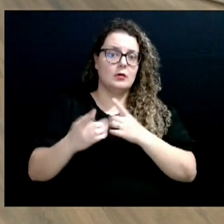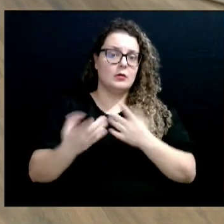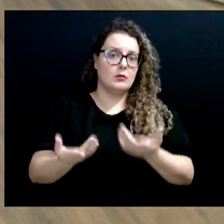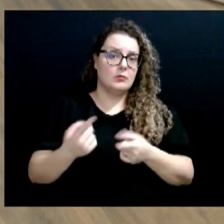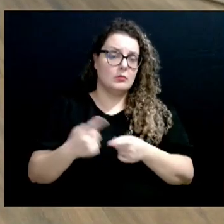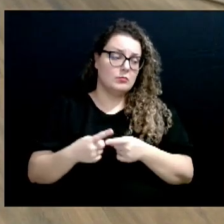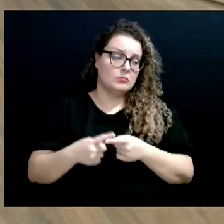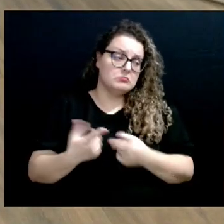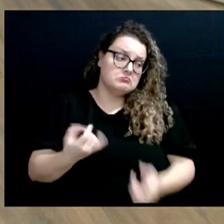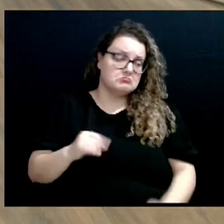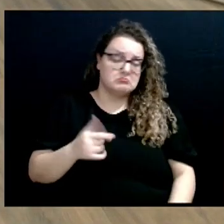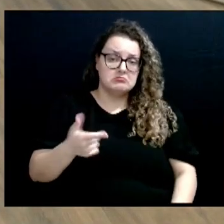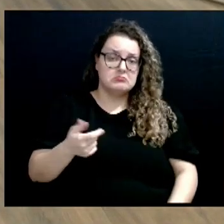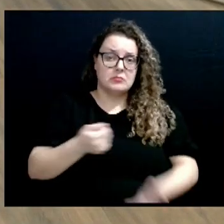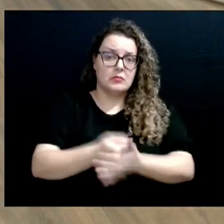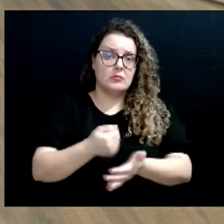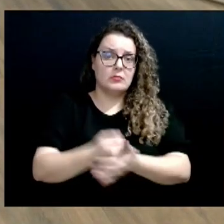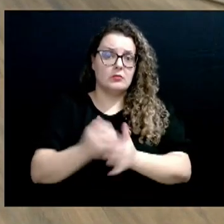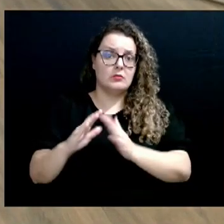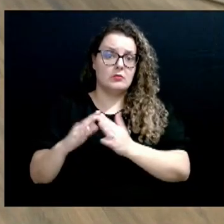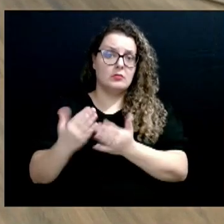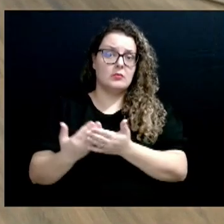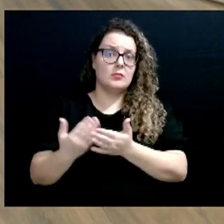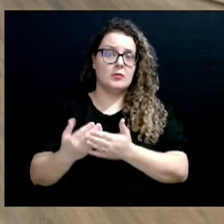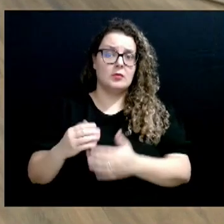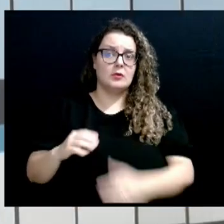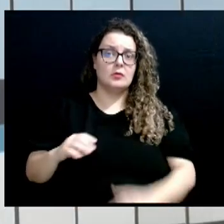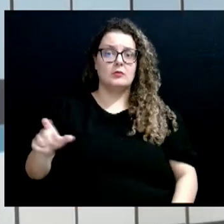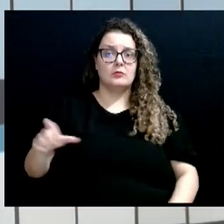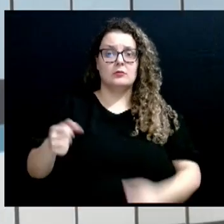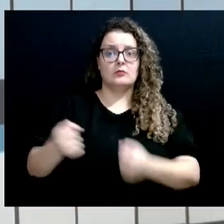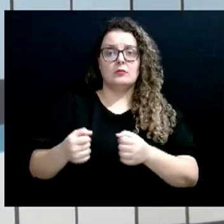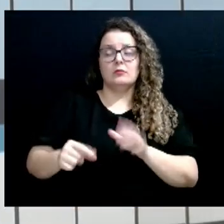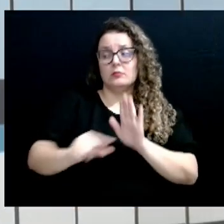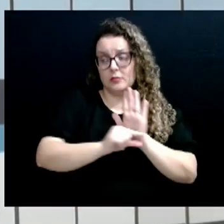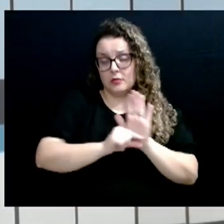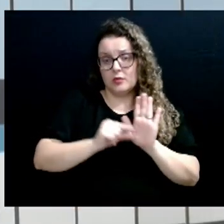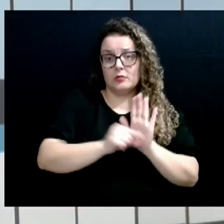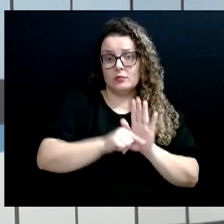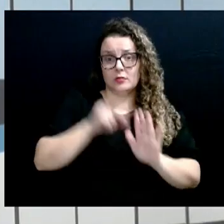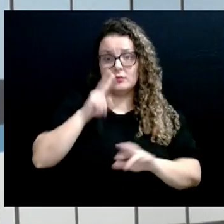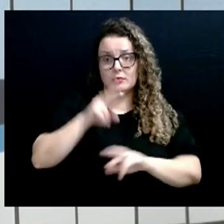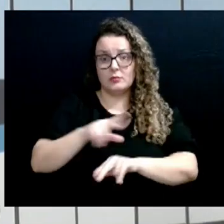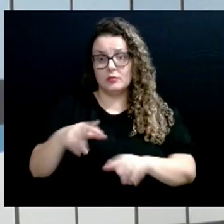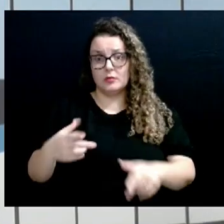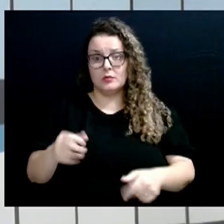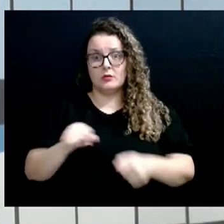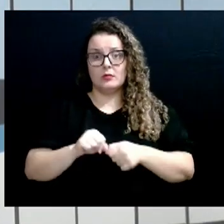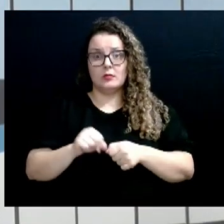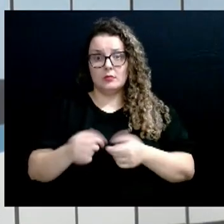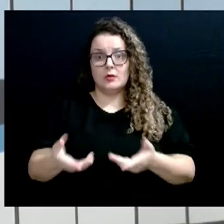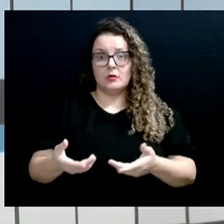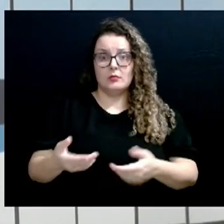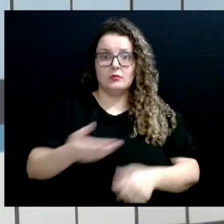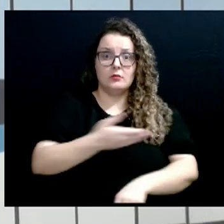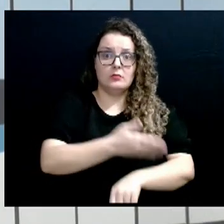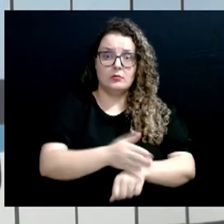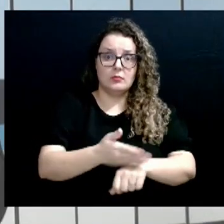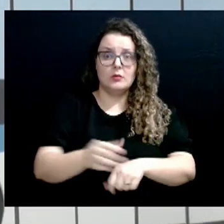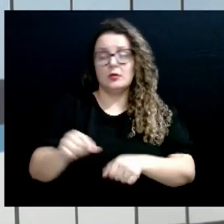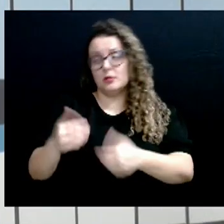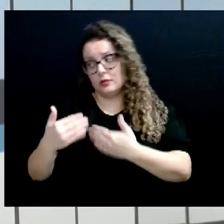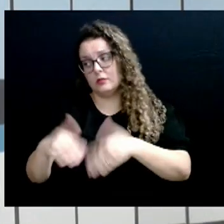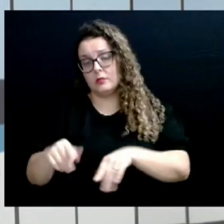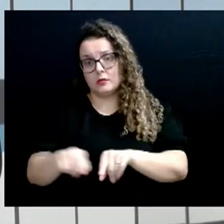essa obrigação com a autoescola... Pela minuta, eu vi várias formas de se fazer essas aulas e até o exame. Pode ser no carro do